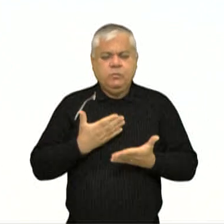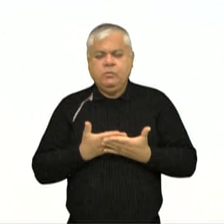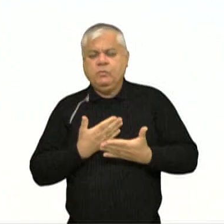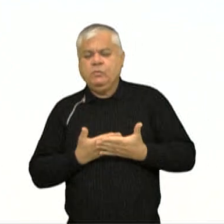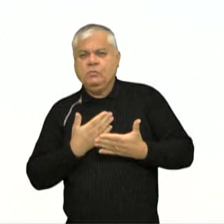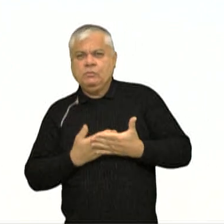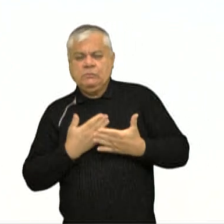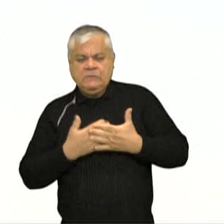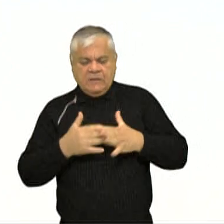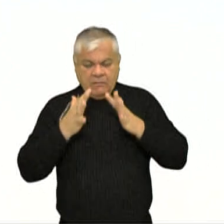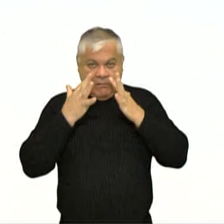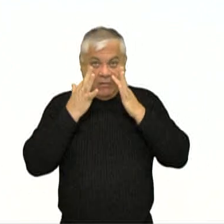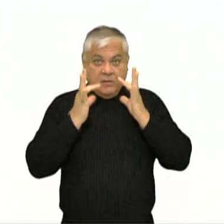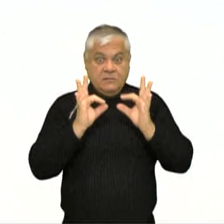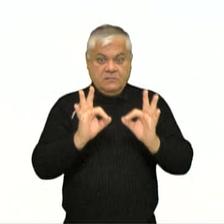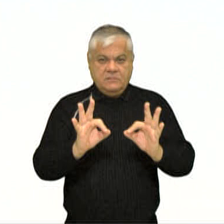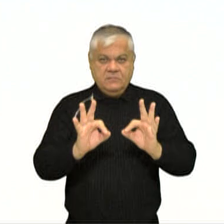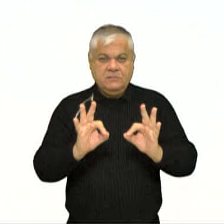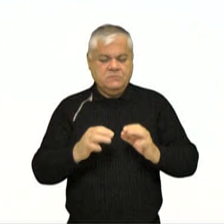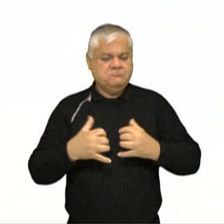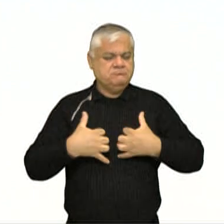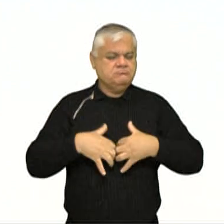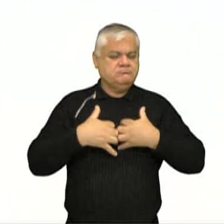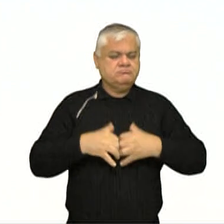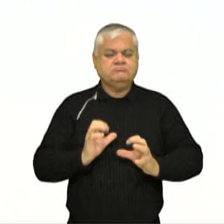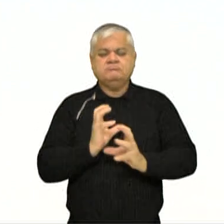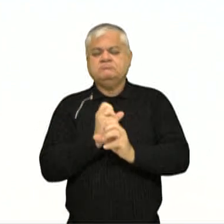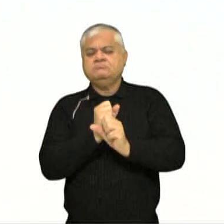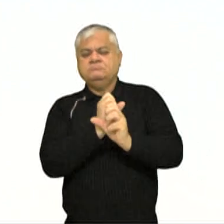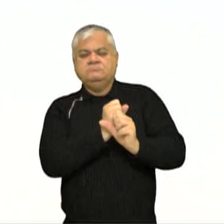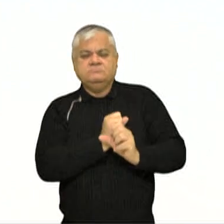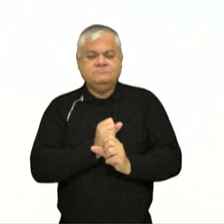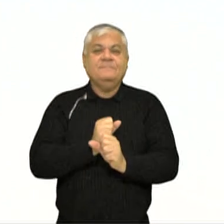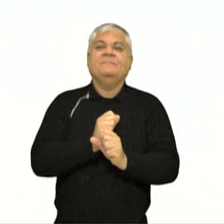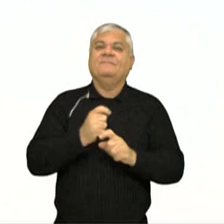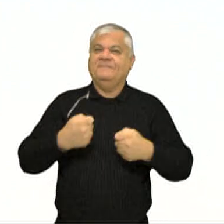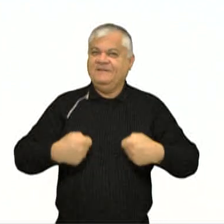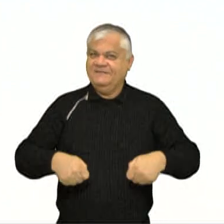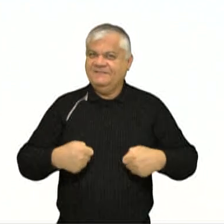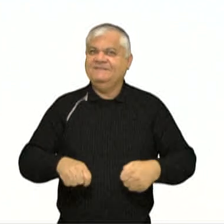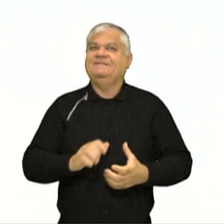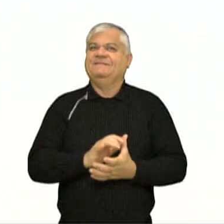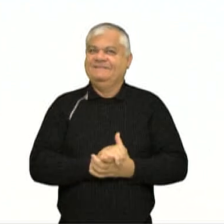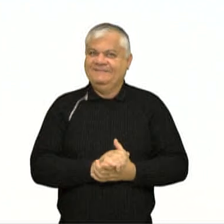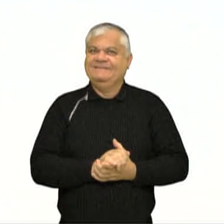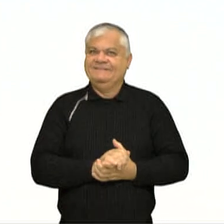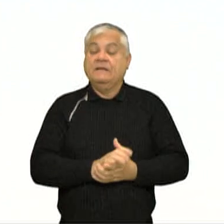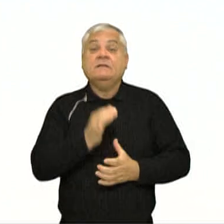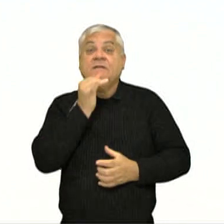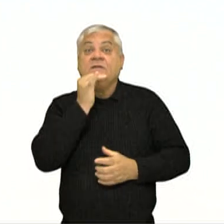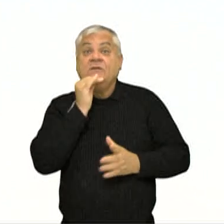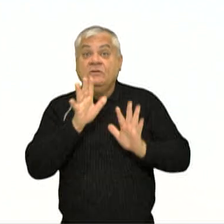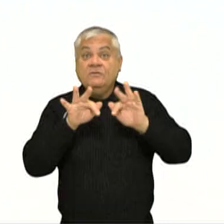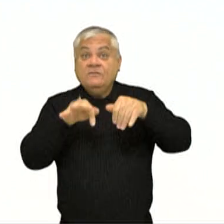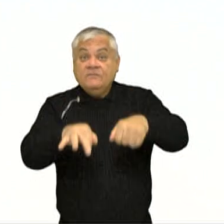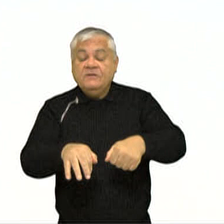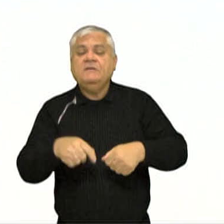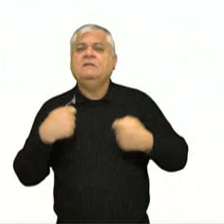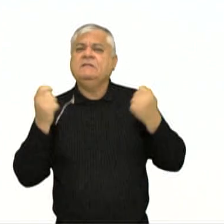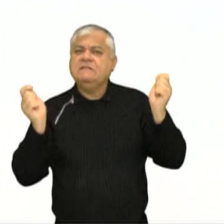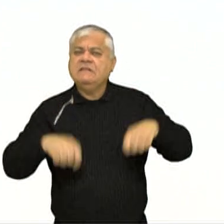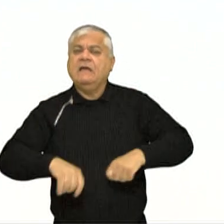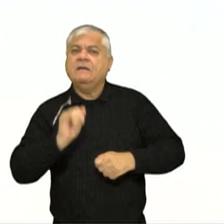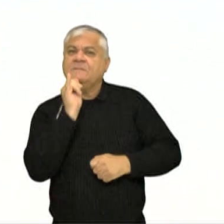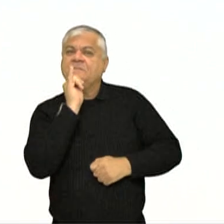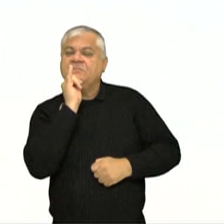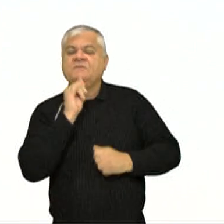atenção contínua e bom cálculo. O bom conhecimento dos finais permite vencer em muitas posições que às